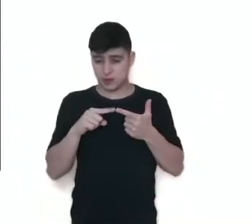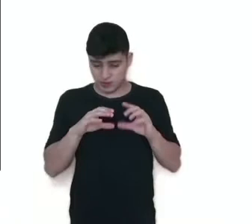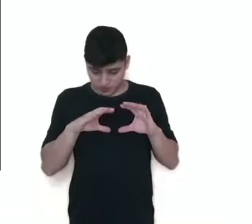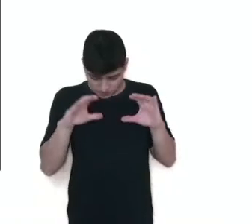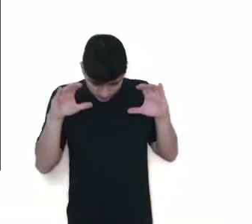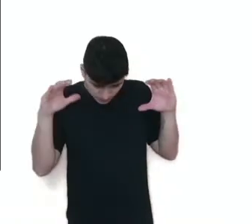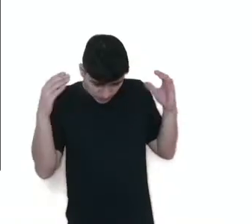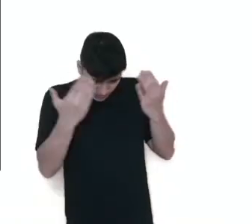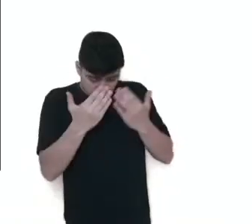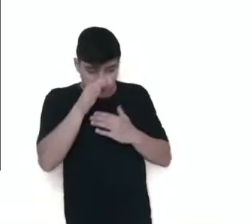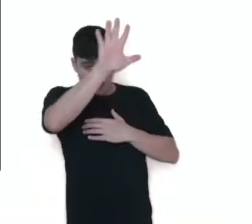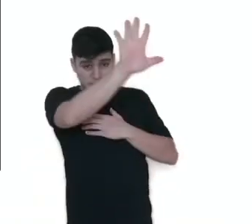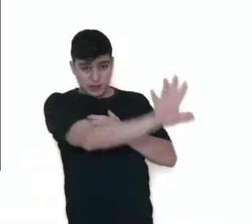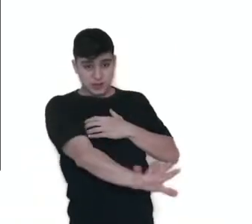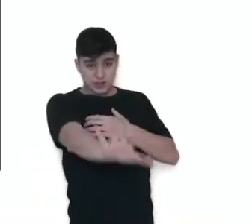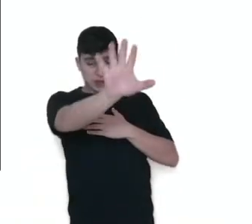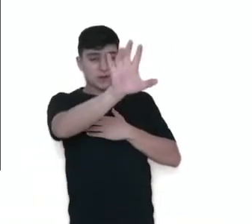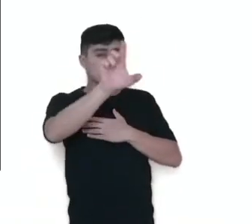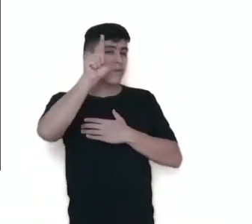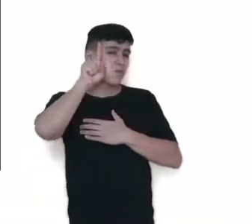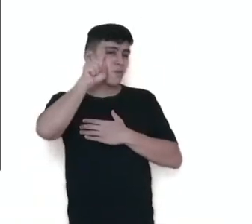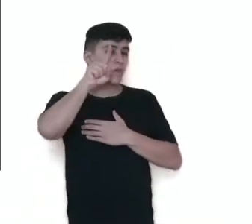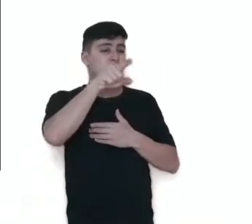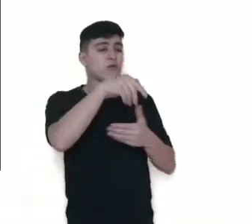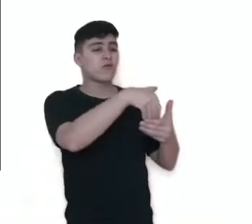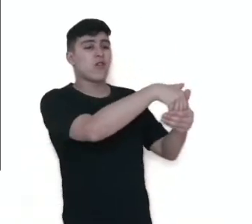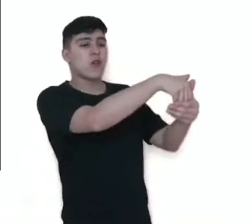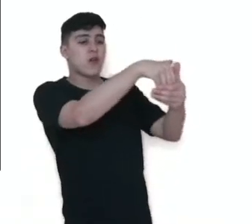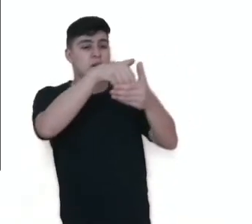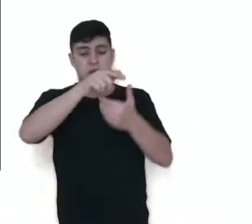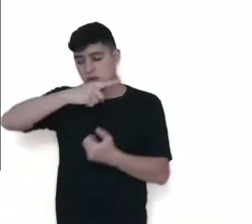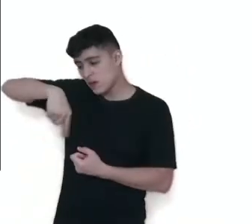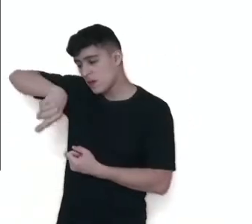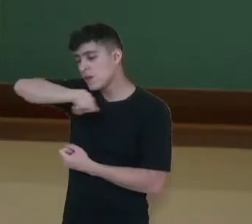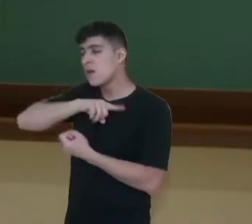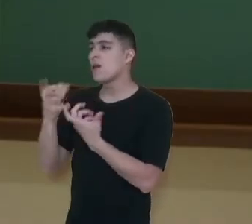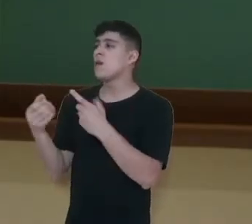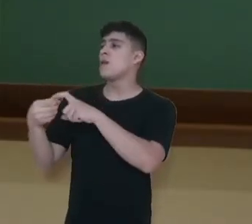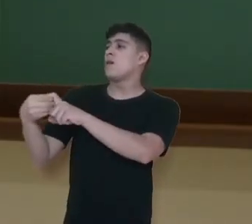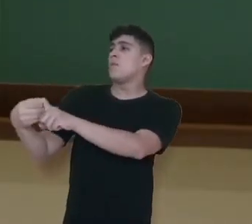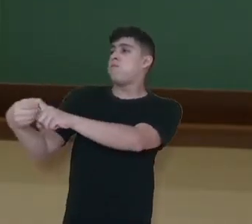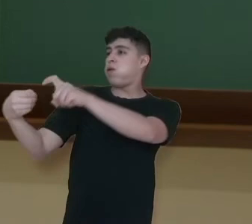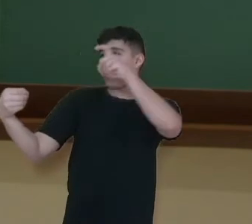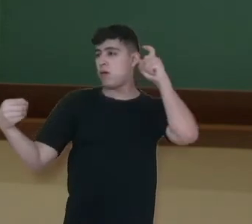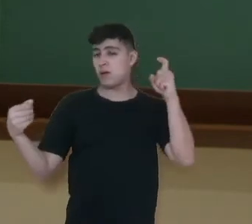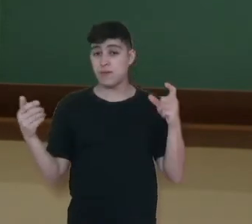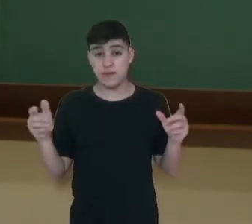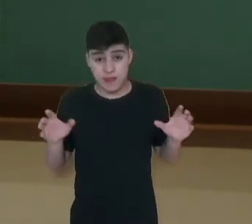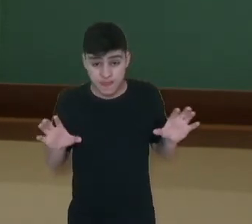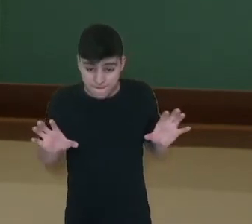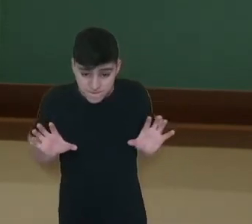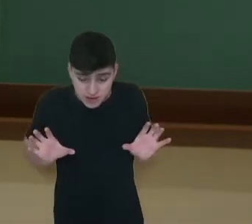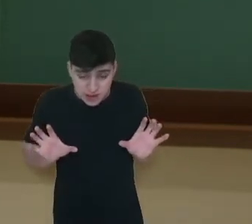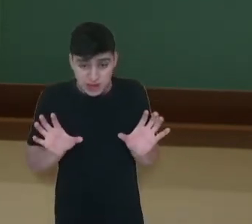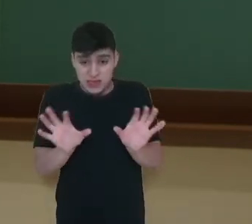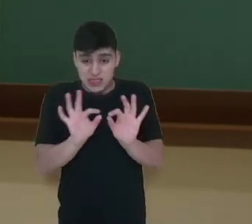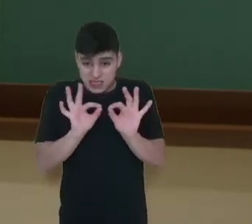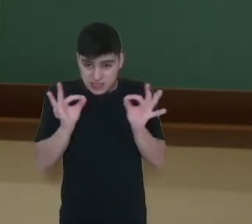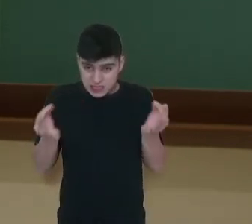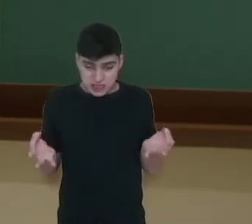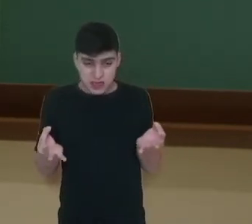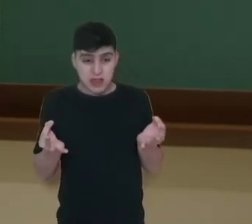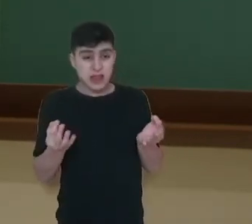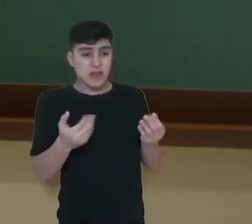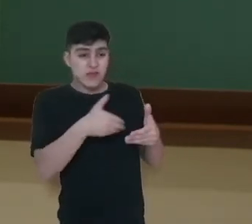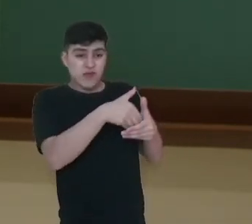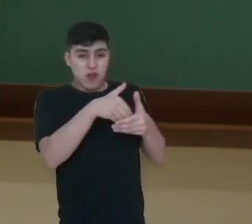né, votando na Declaração da Independência dos Estados Unidos. Então foi assim? É simples. Eles votaram,